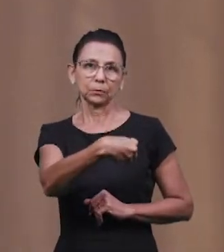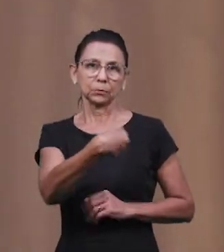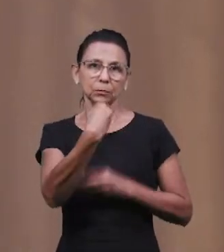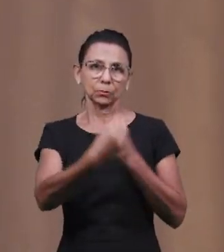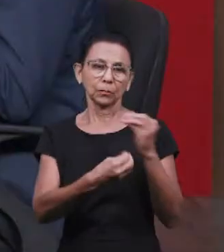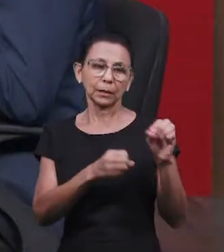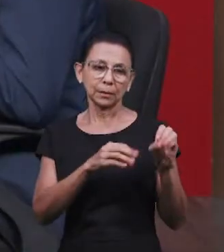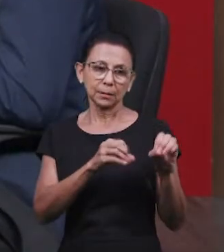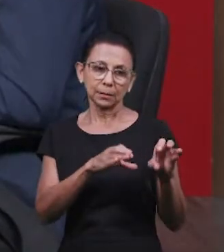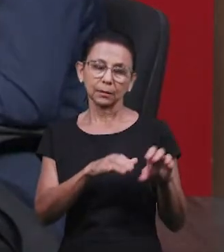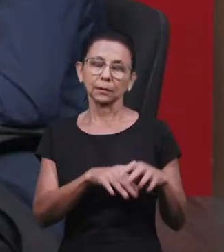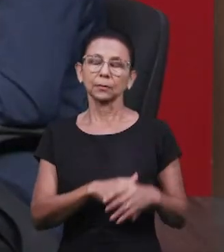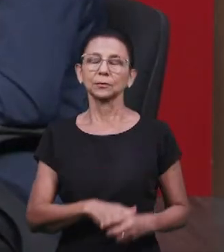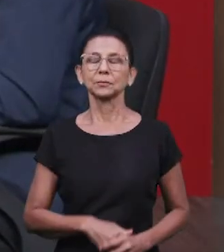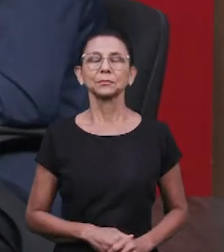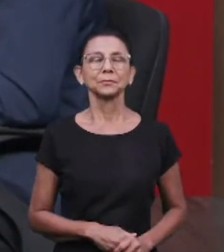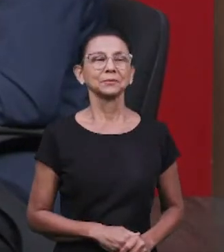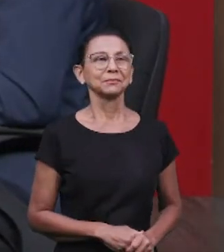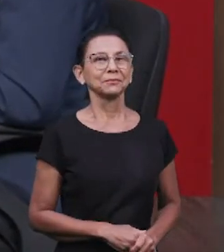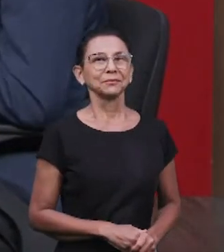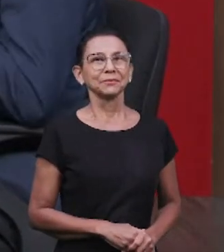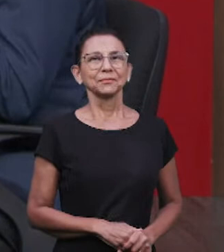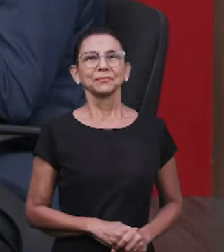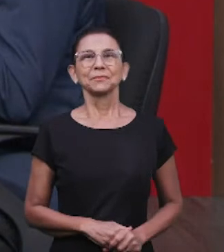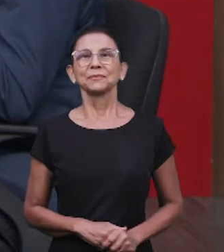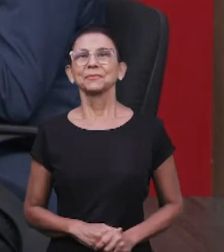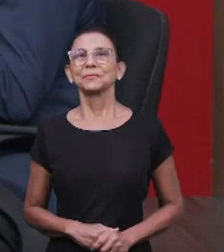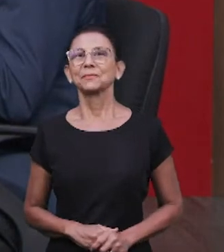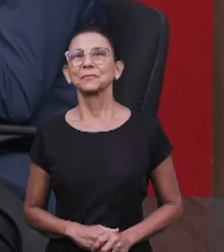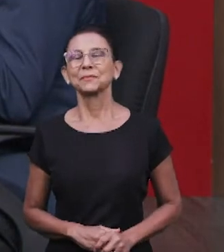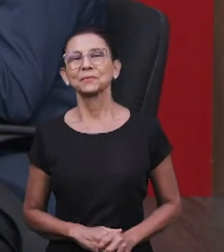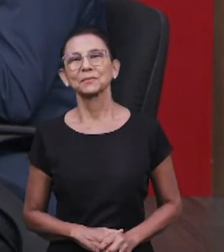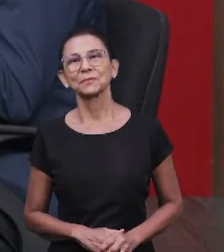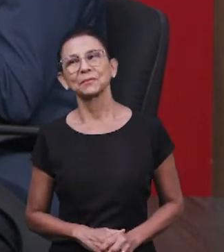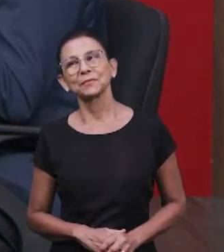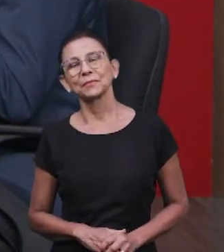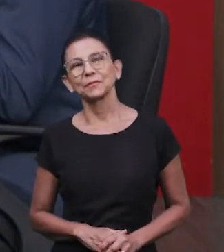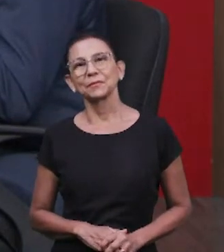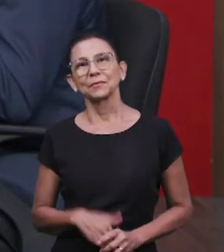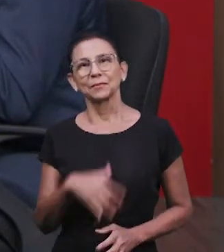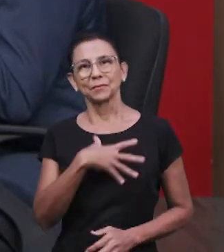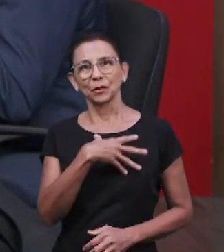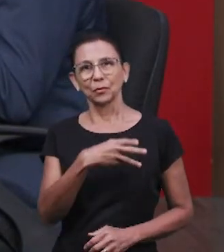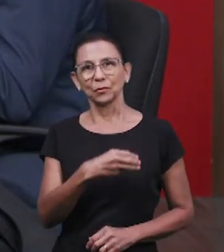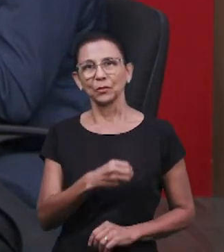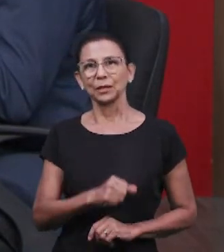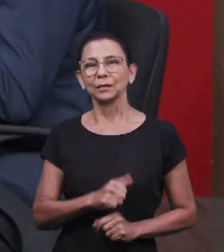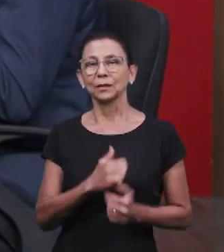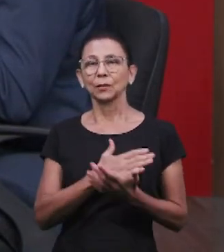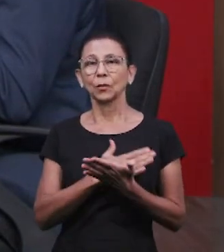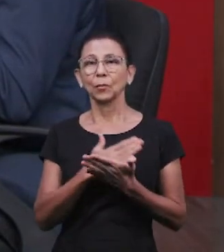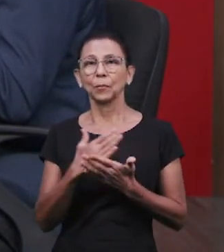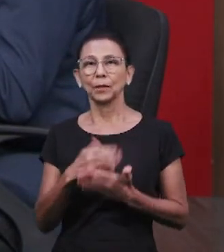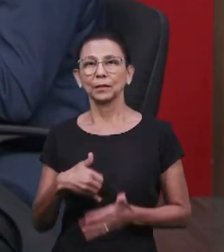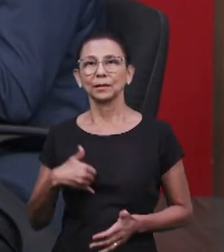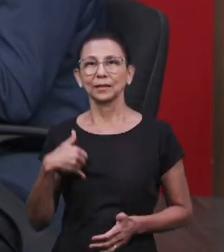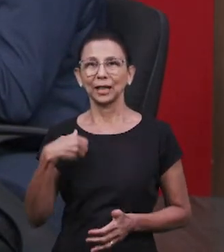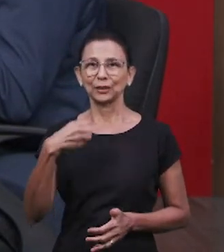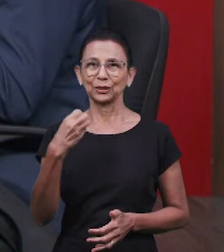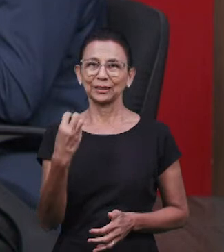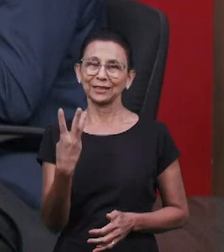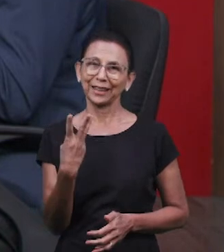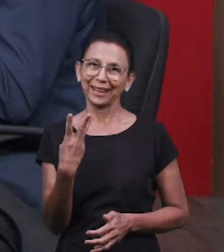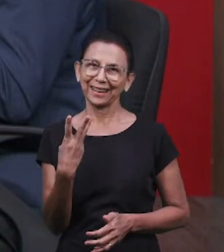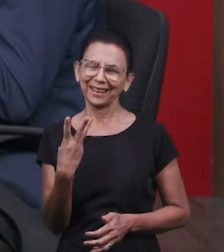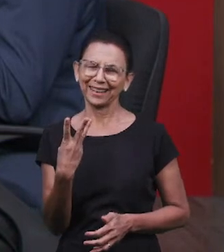Senhor. Glória a Deus. Quer responder ou quer perguntar? O meu, ele tá nessa fase exatamente de começo de regras,